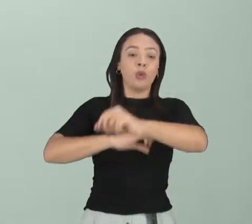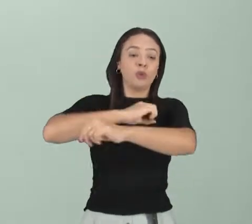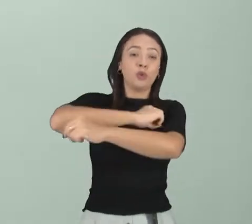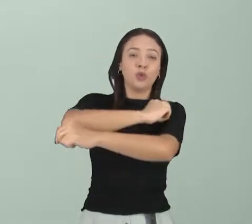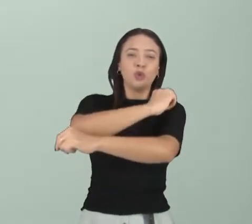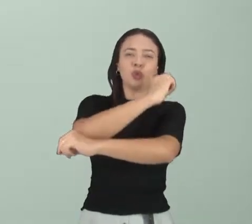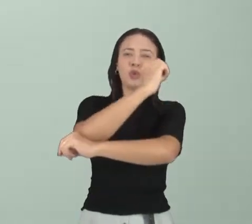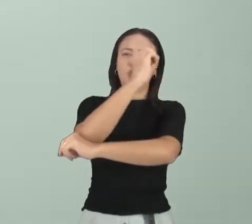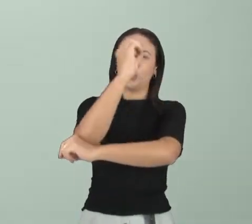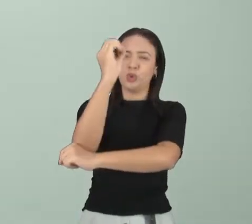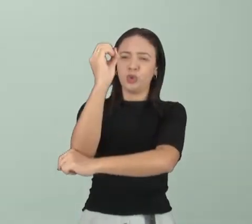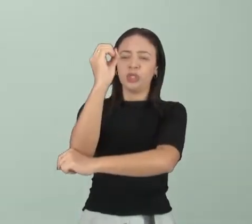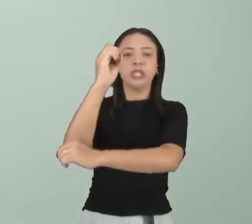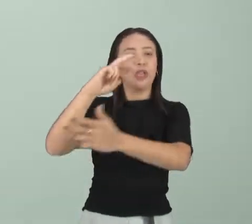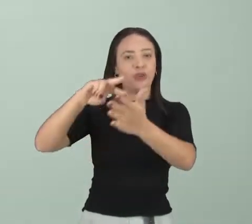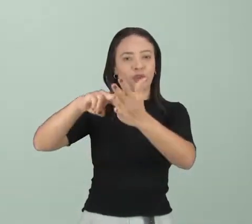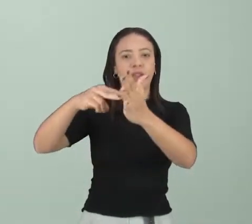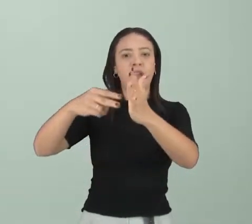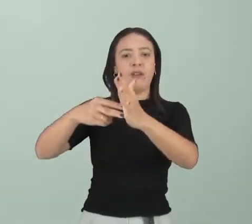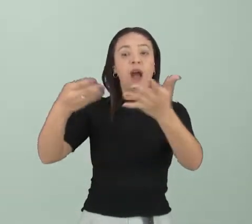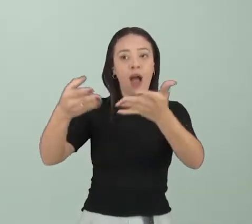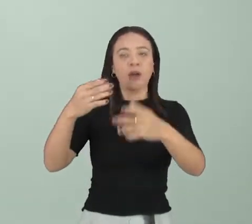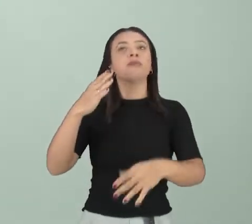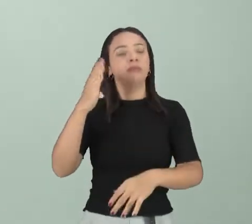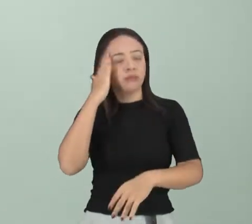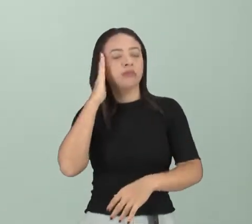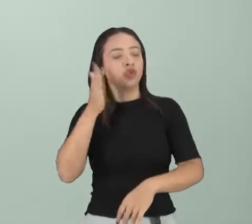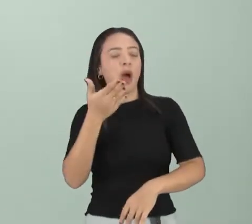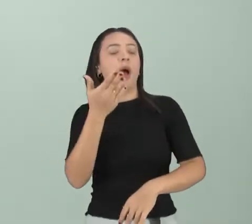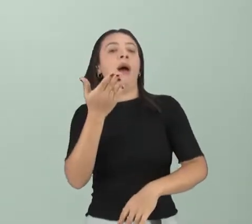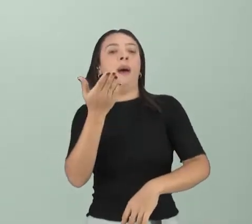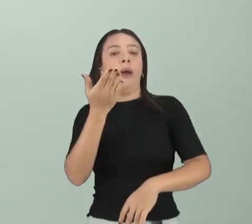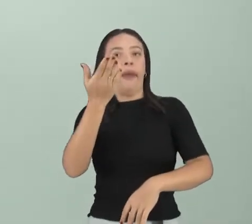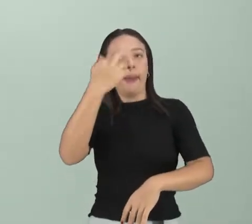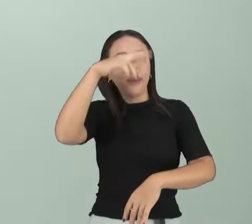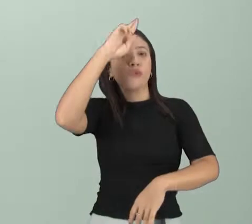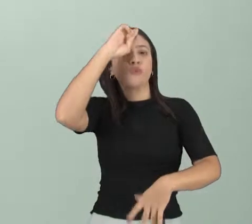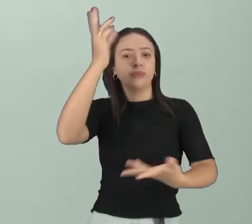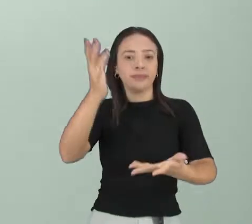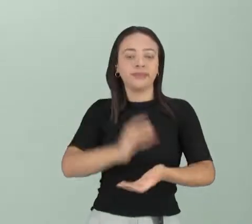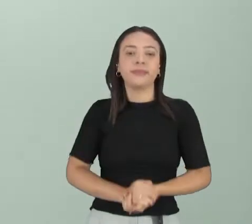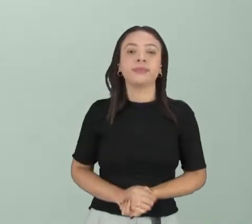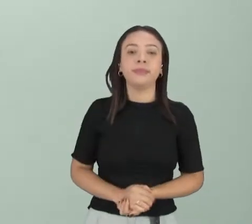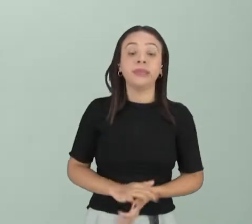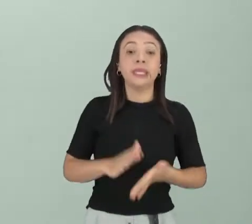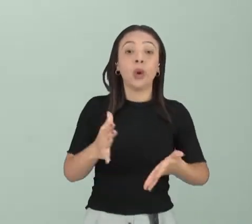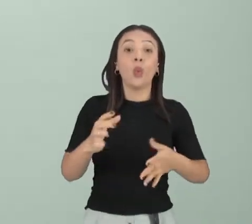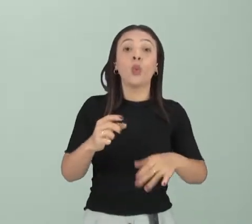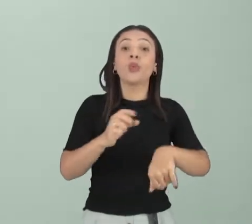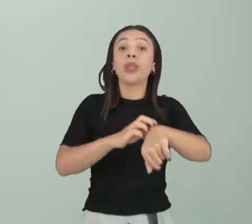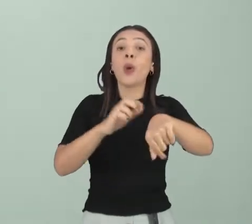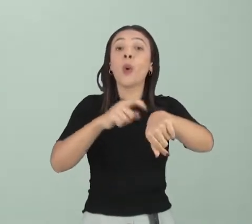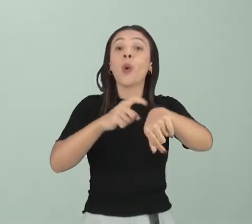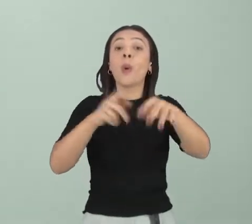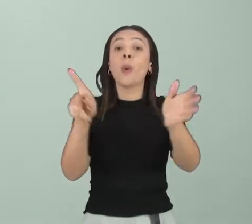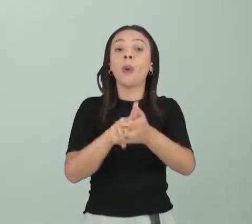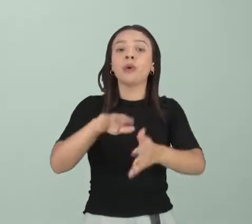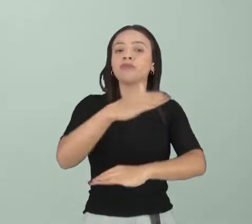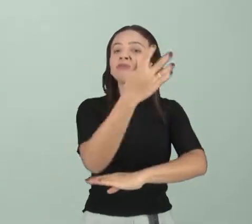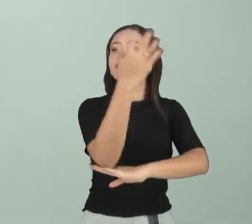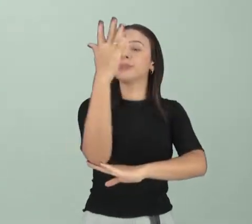no meio do céu é aí seria então momento do meio-dia então o tempo da natureza era o tempo que